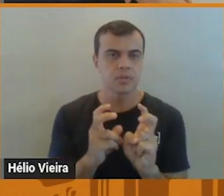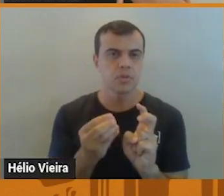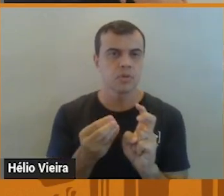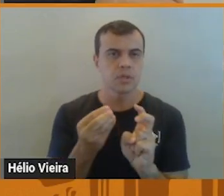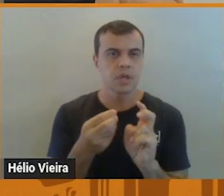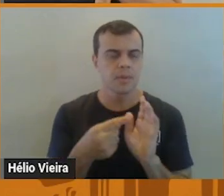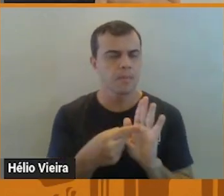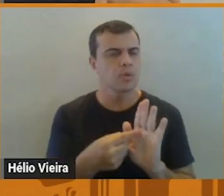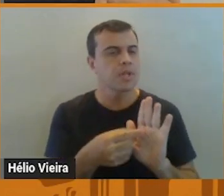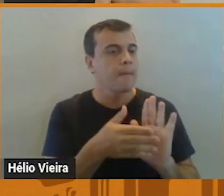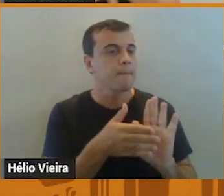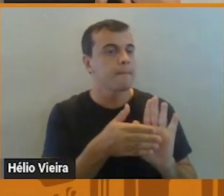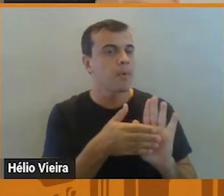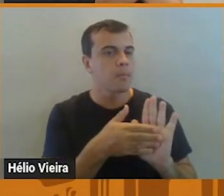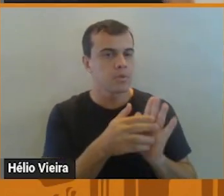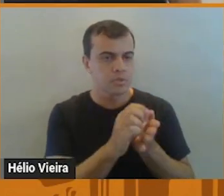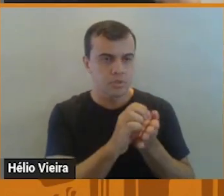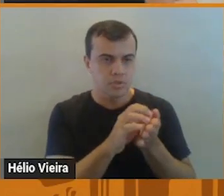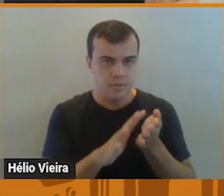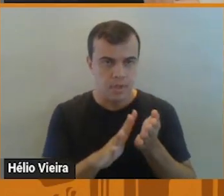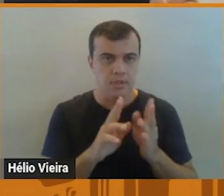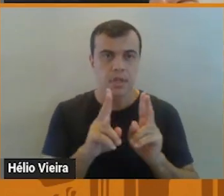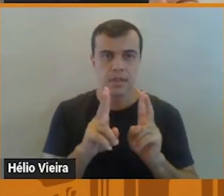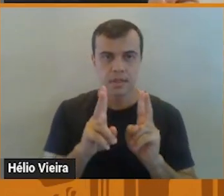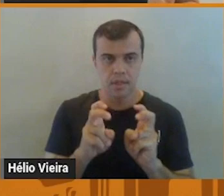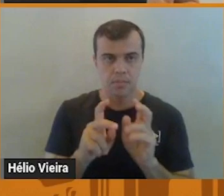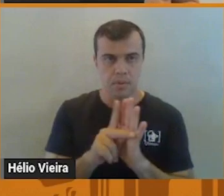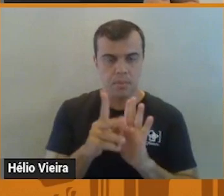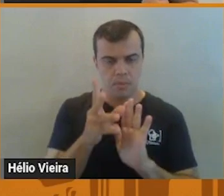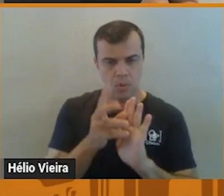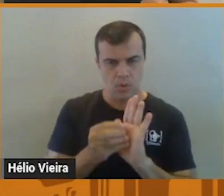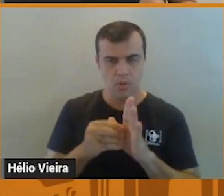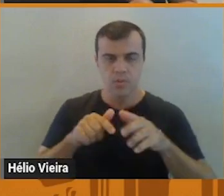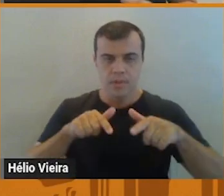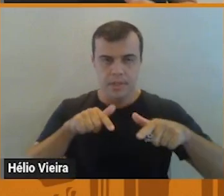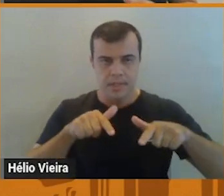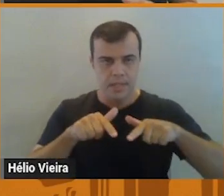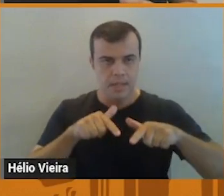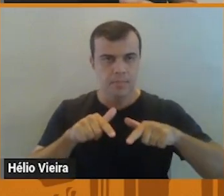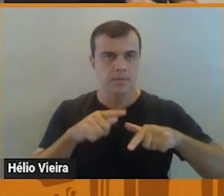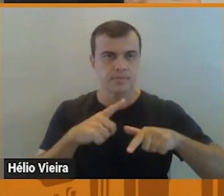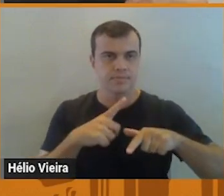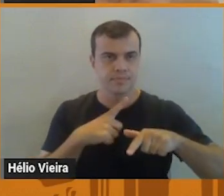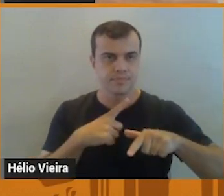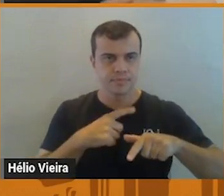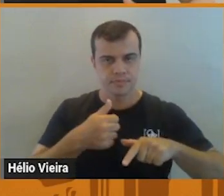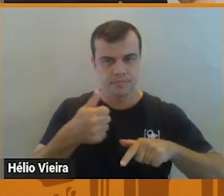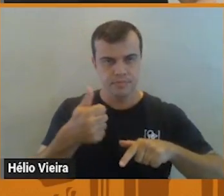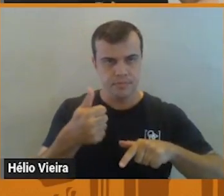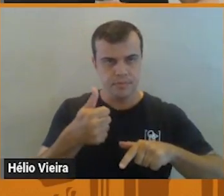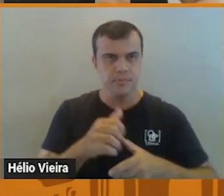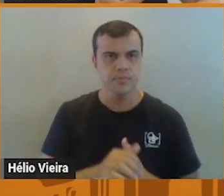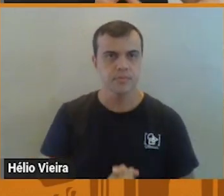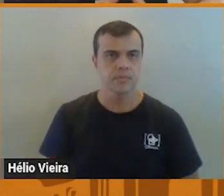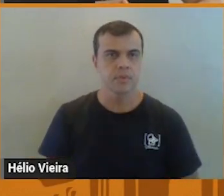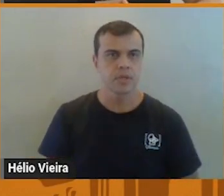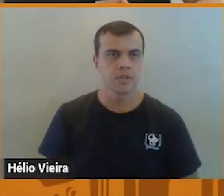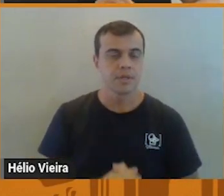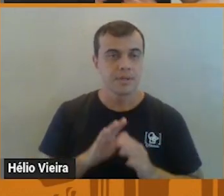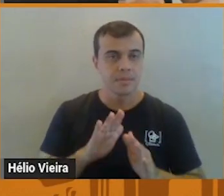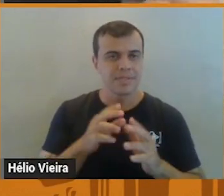apontar uma proposta de atividade relacionada ao conteúdo trabalhado no primeiro episódio. Mas